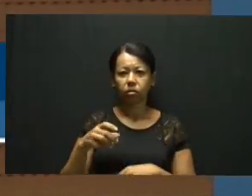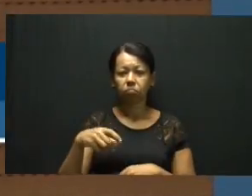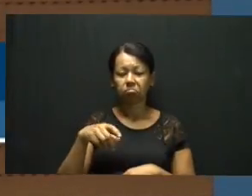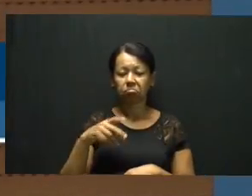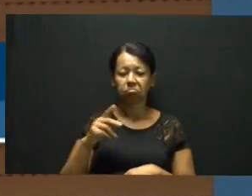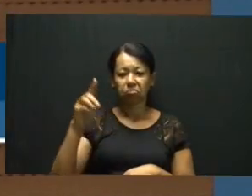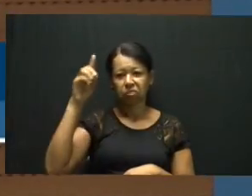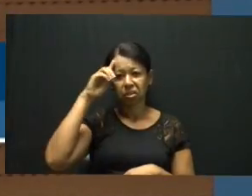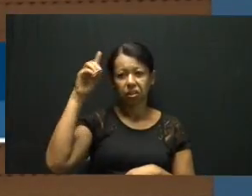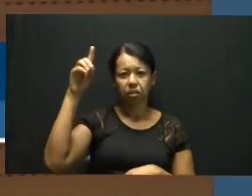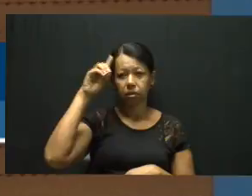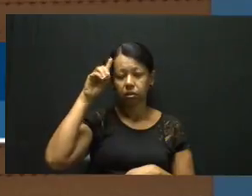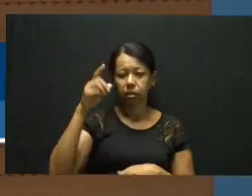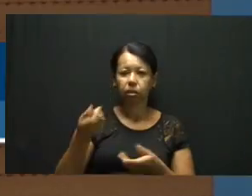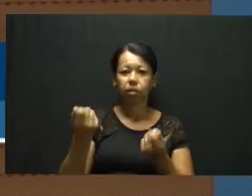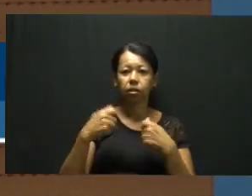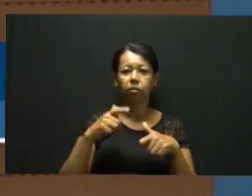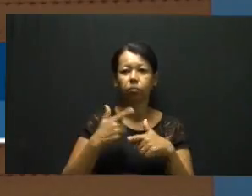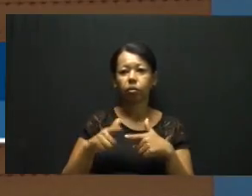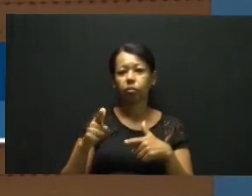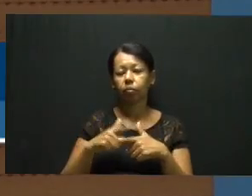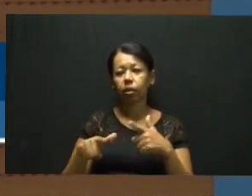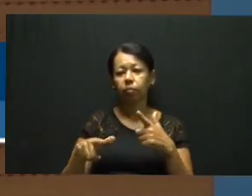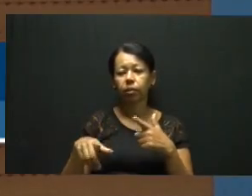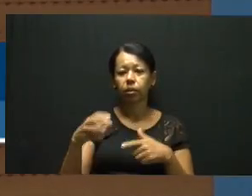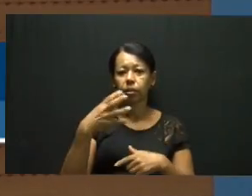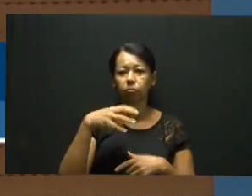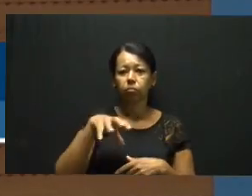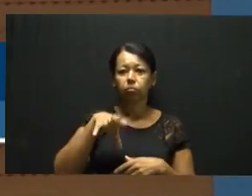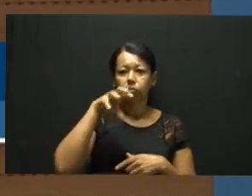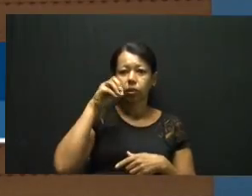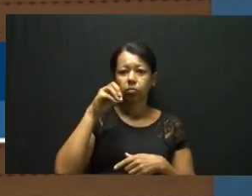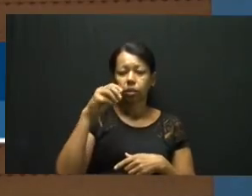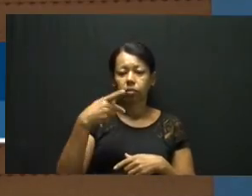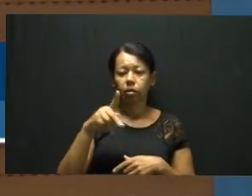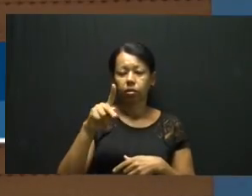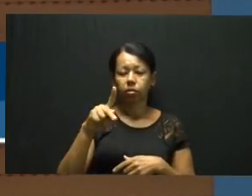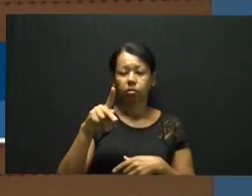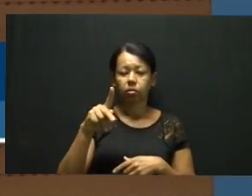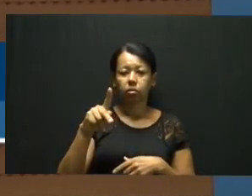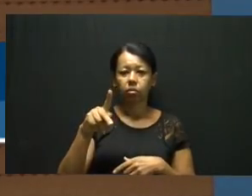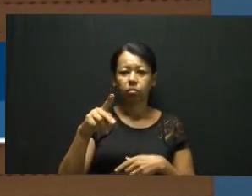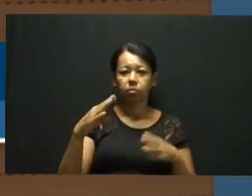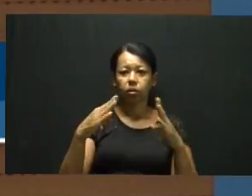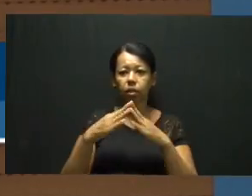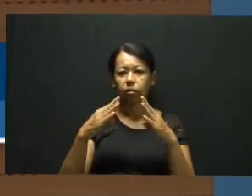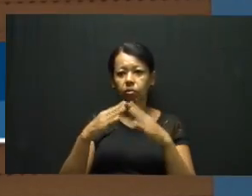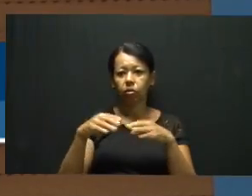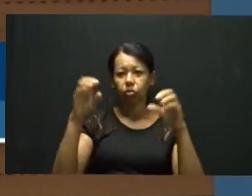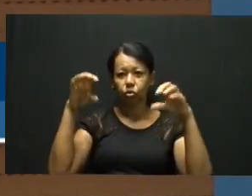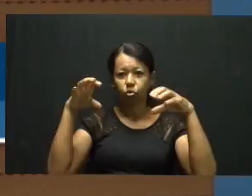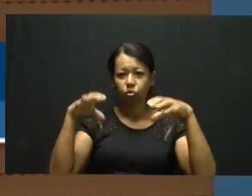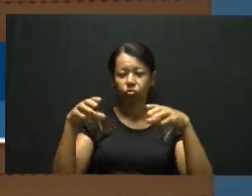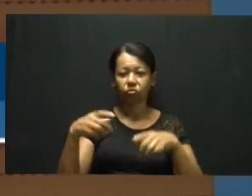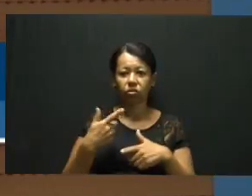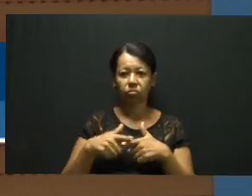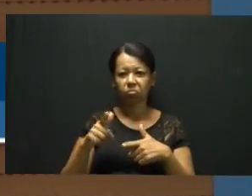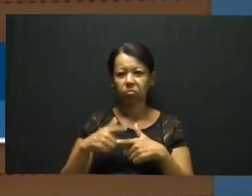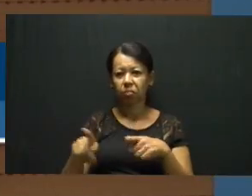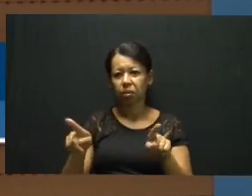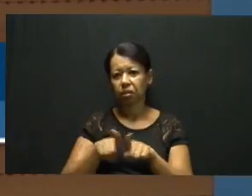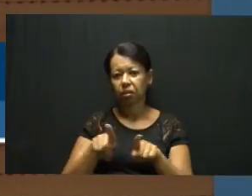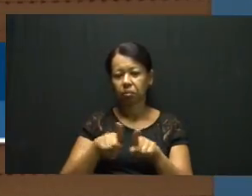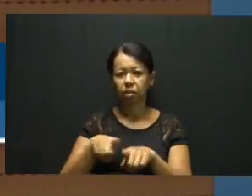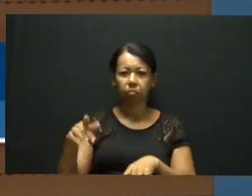dias, afetando a população com problemas respiratórios, chuva ácidas, sem contar os prejuízos indiretos de toda a nossa